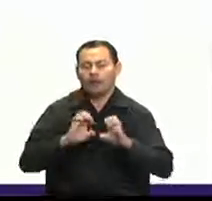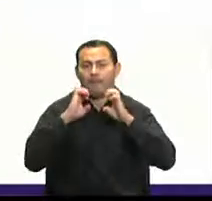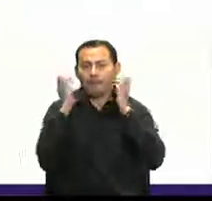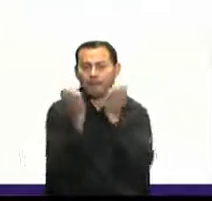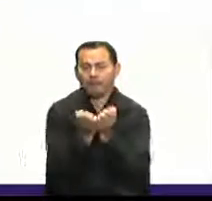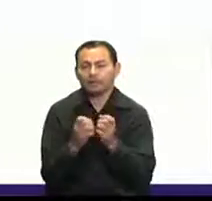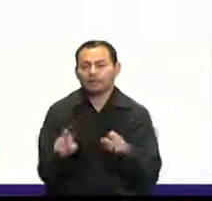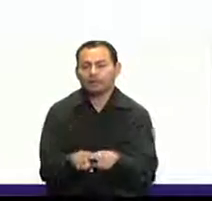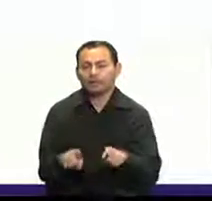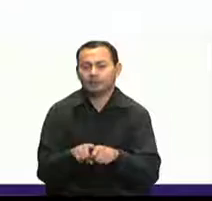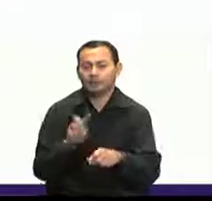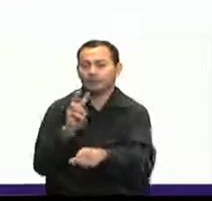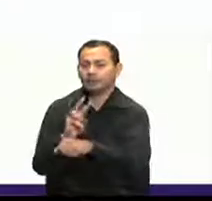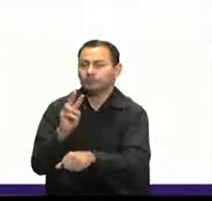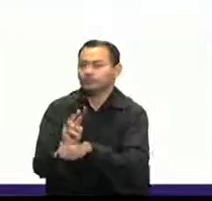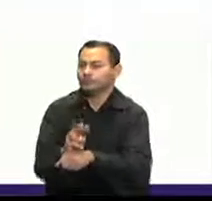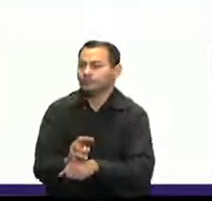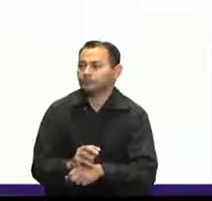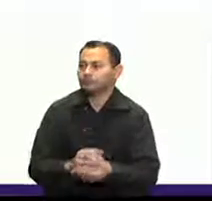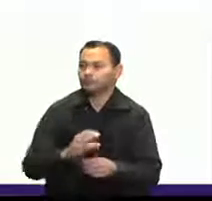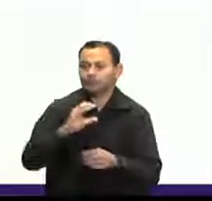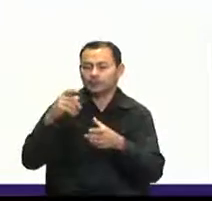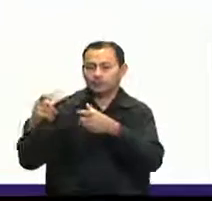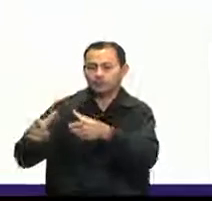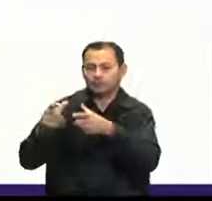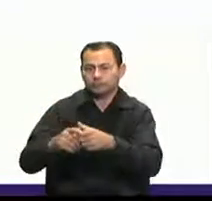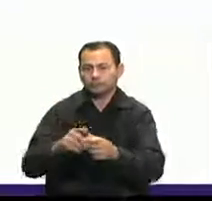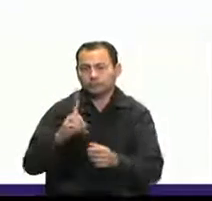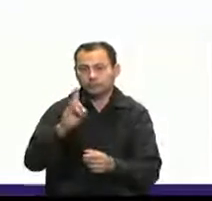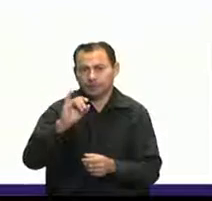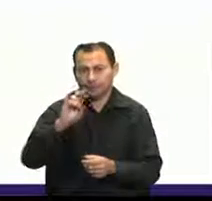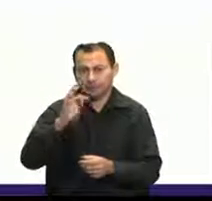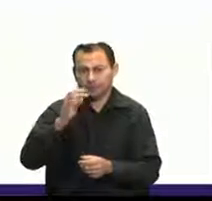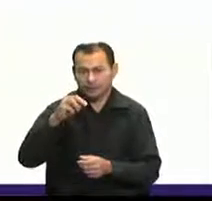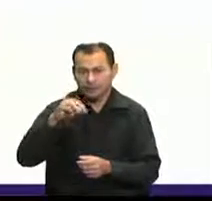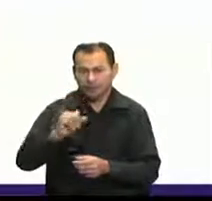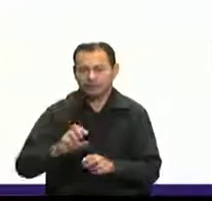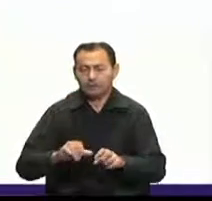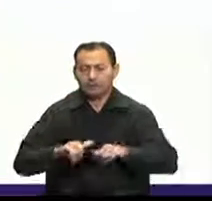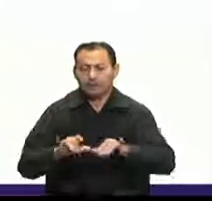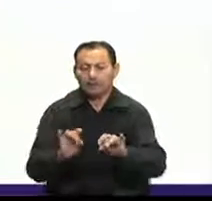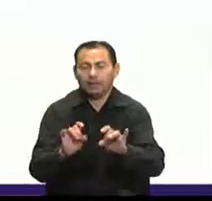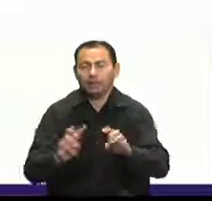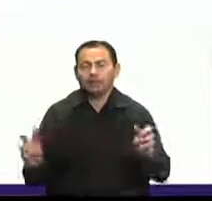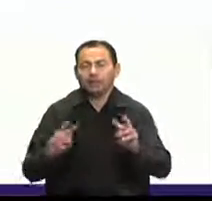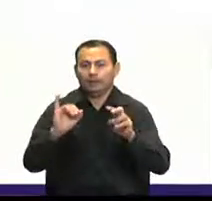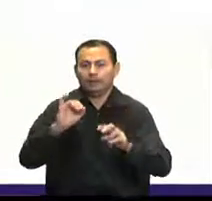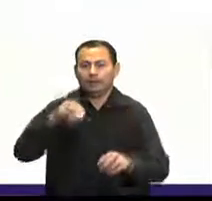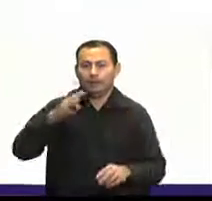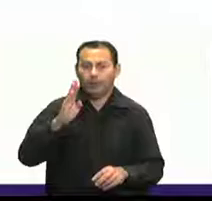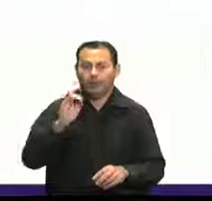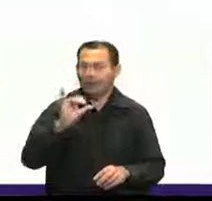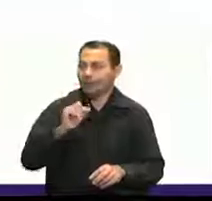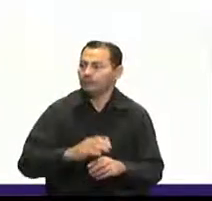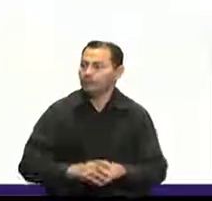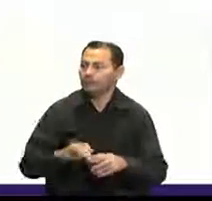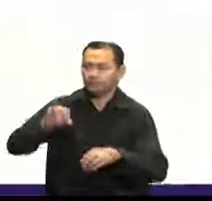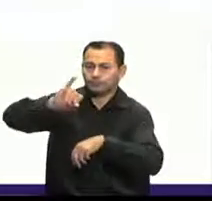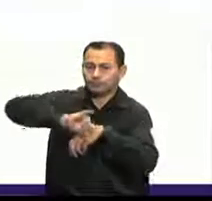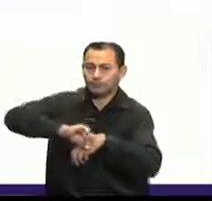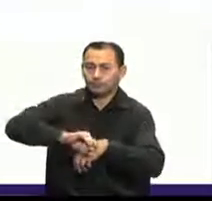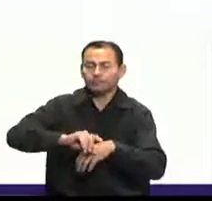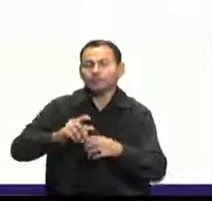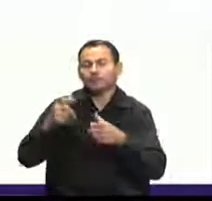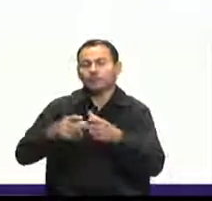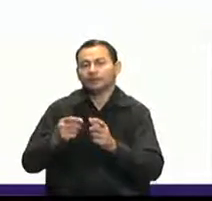e também cuida aqui né setor direcionado ao mercado de valores mobiliários o banco central mais pelo banco e